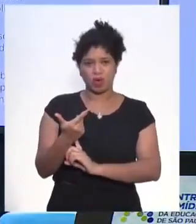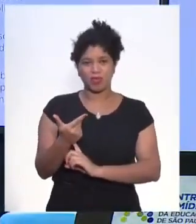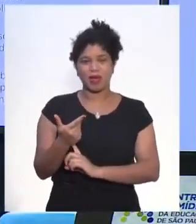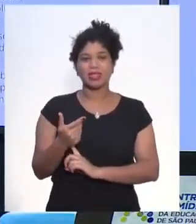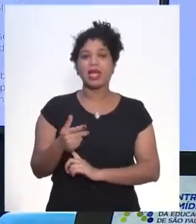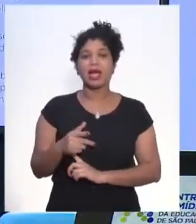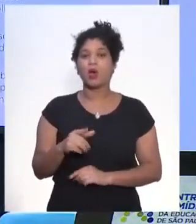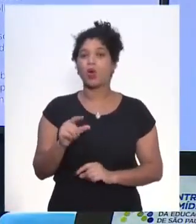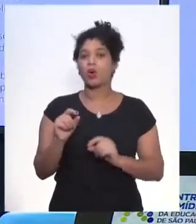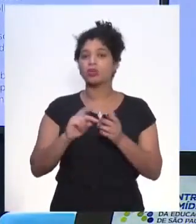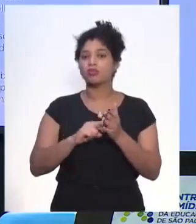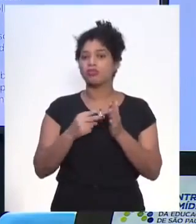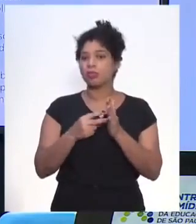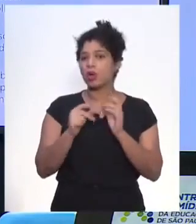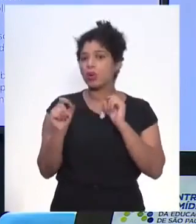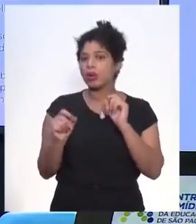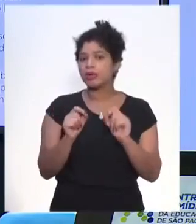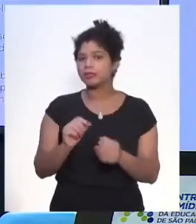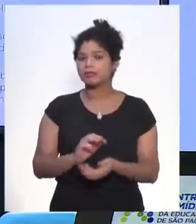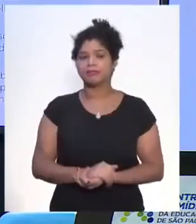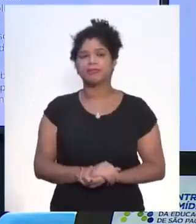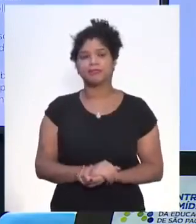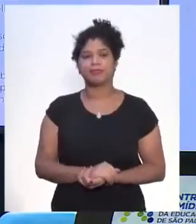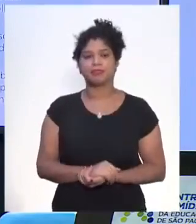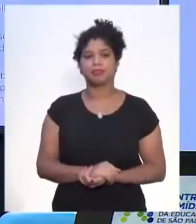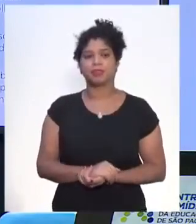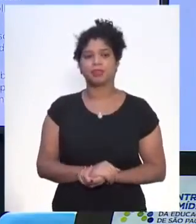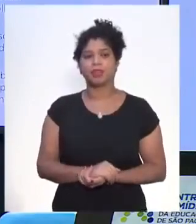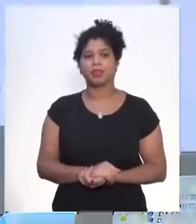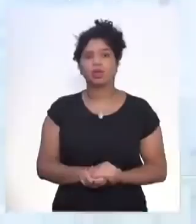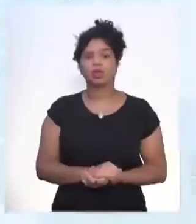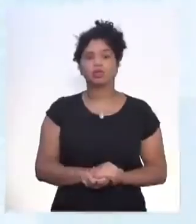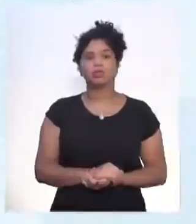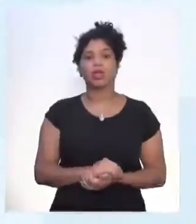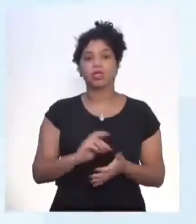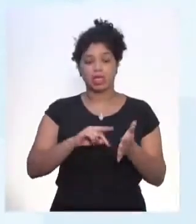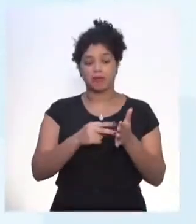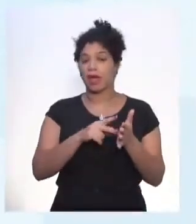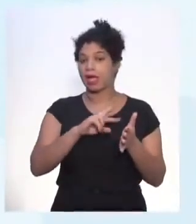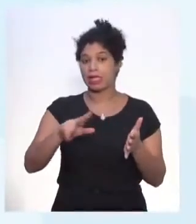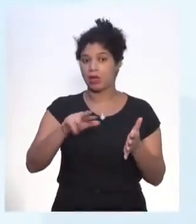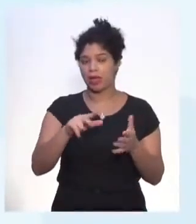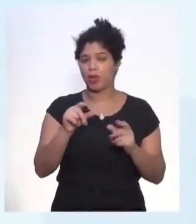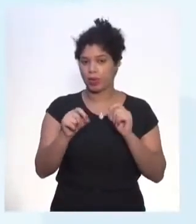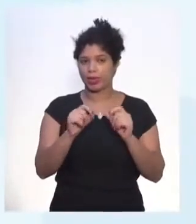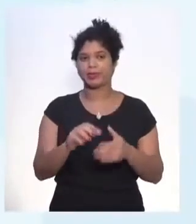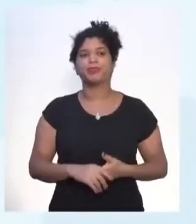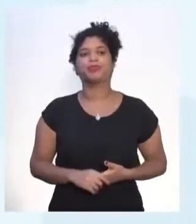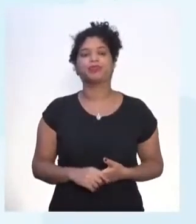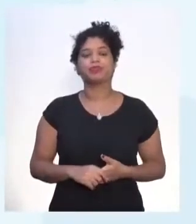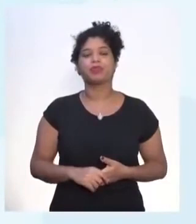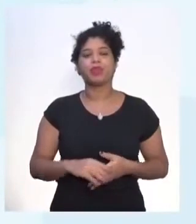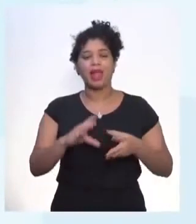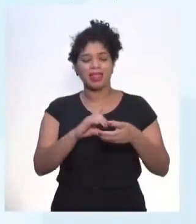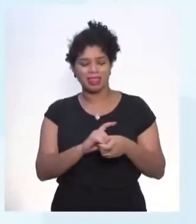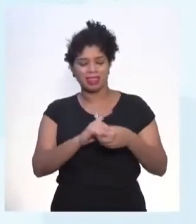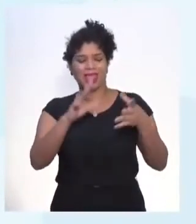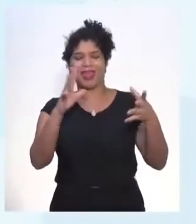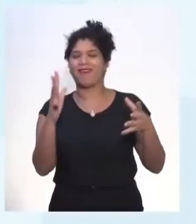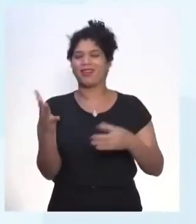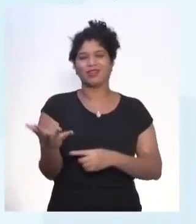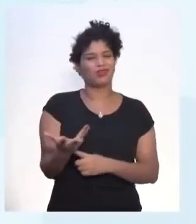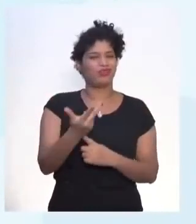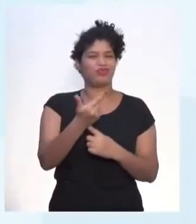afirmar que, vamos lá, busca promover a democratização da arte, embora algumas correntes